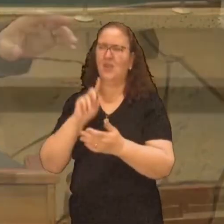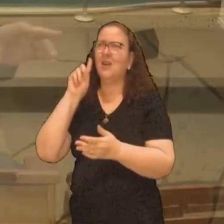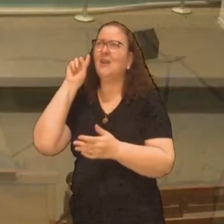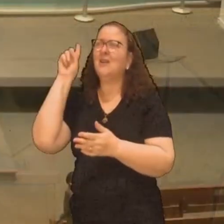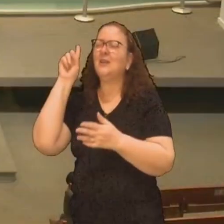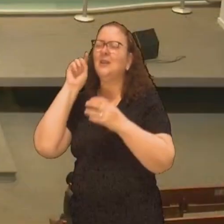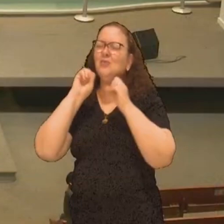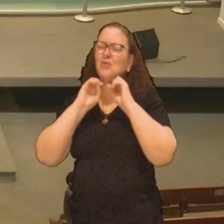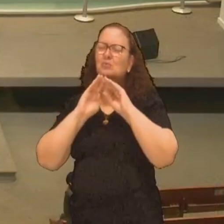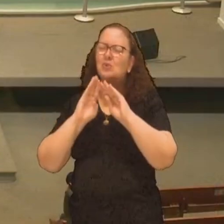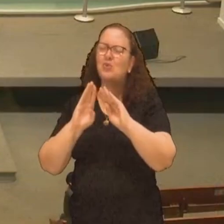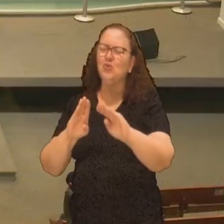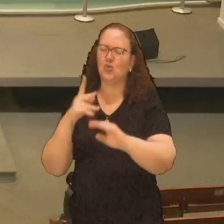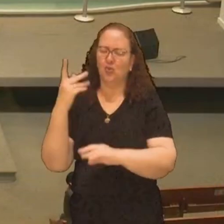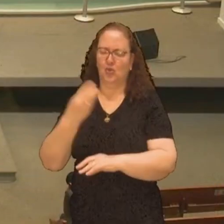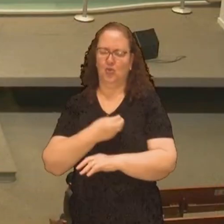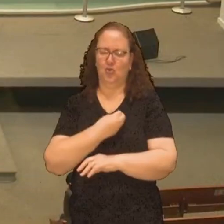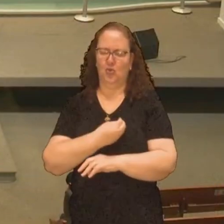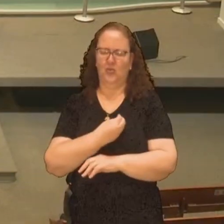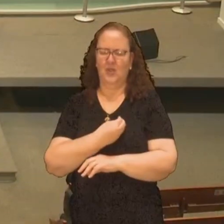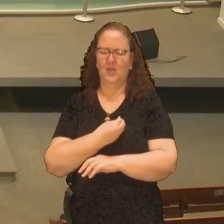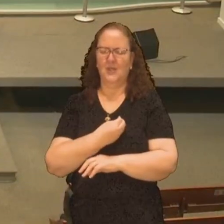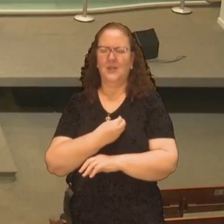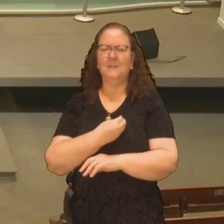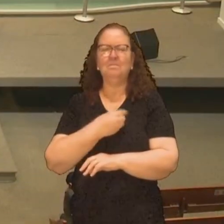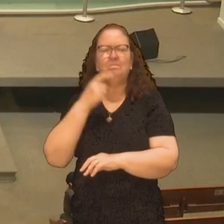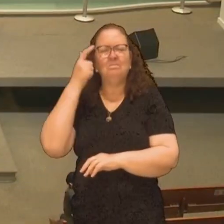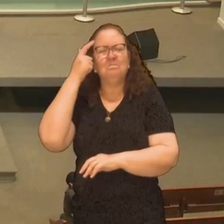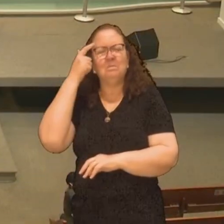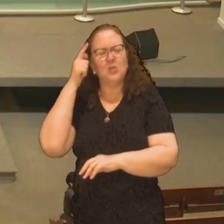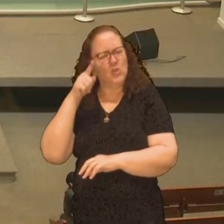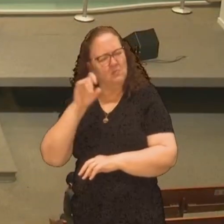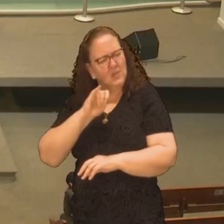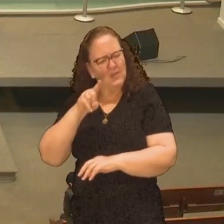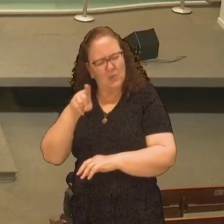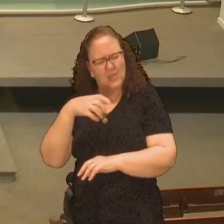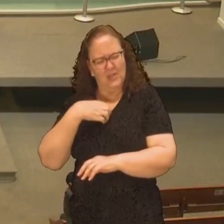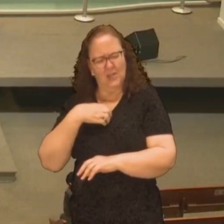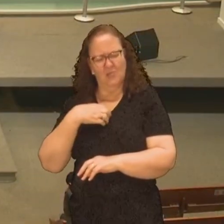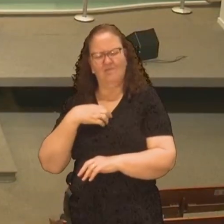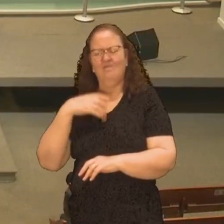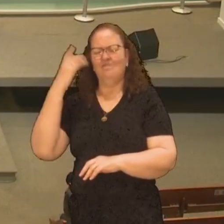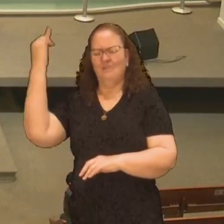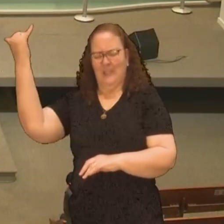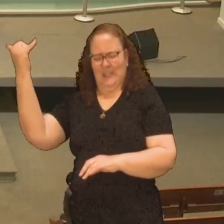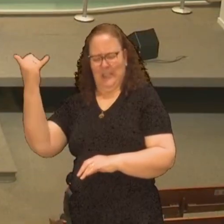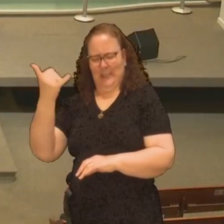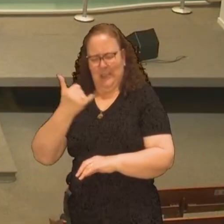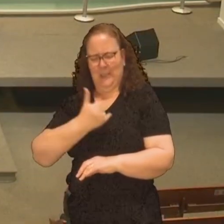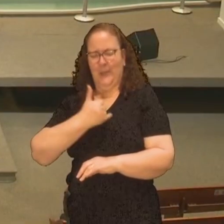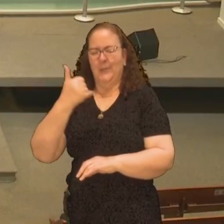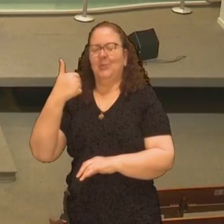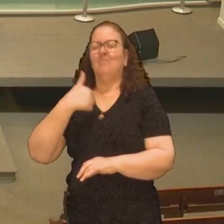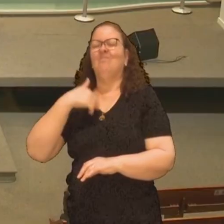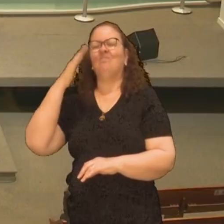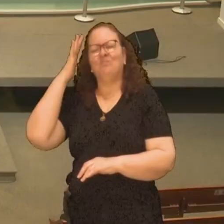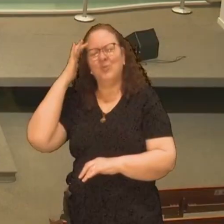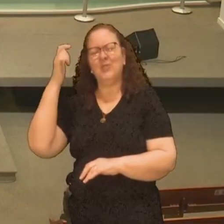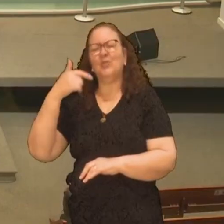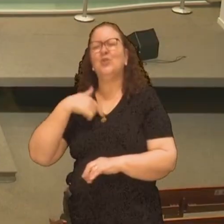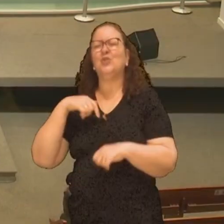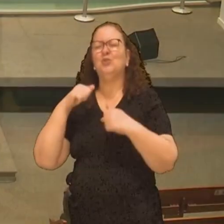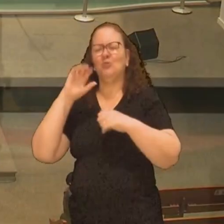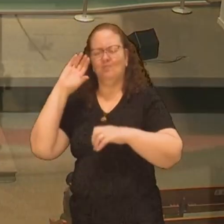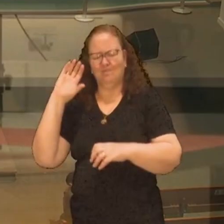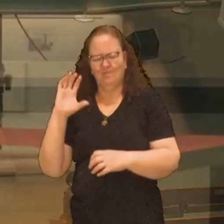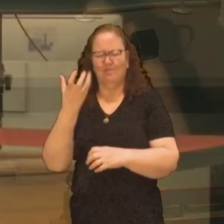mais alguém nessa noite? Pastor, essa palavra veio ao meu coração e agora eu sei o que eu preciso fazer, o que eu preciso